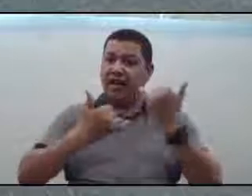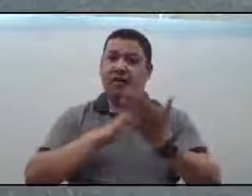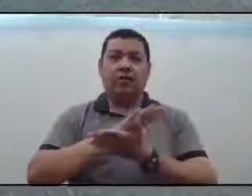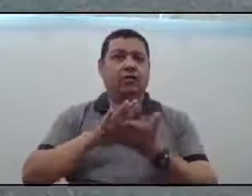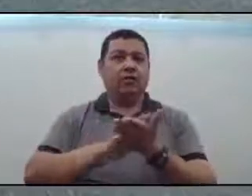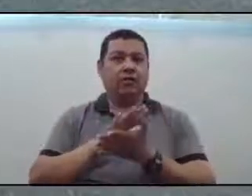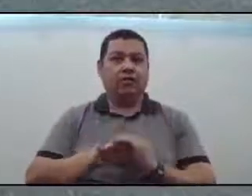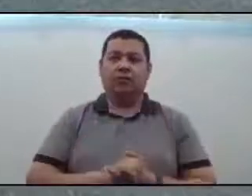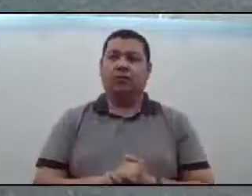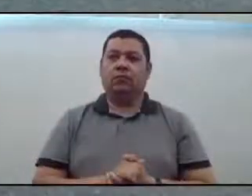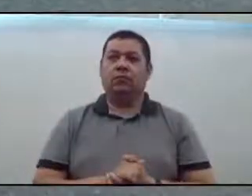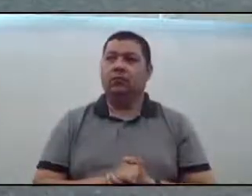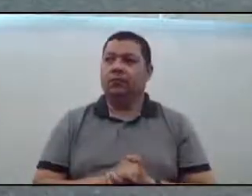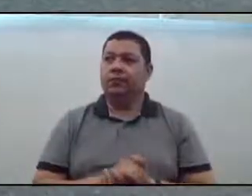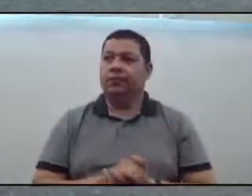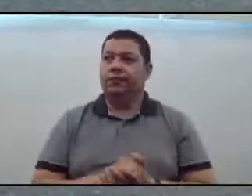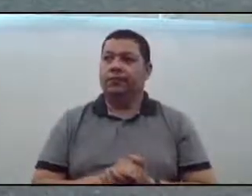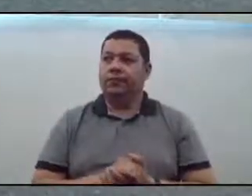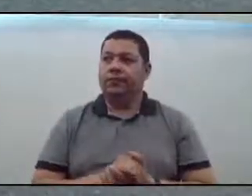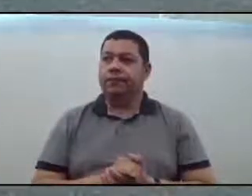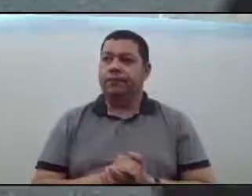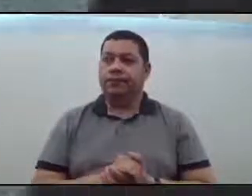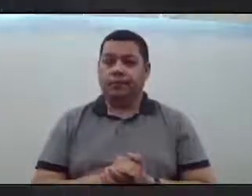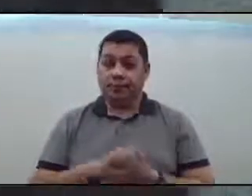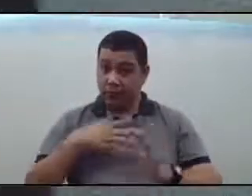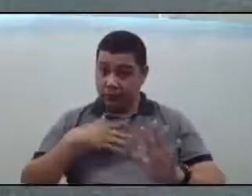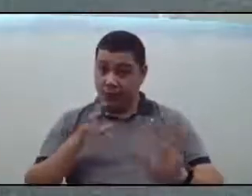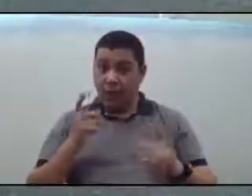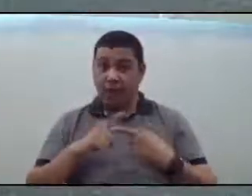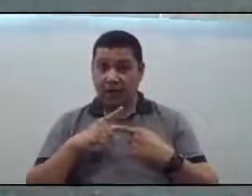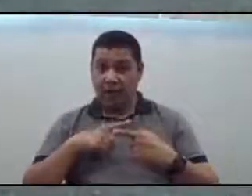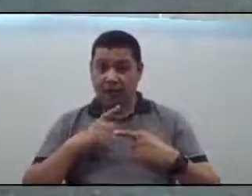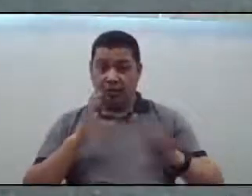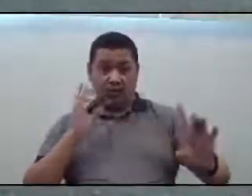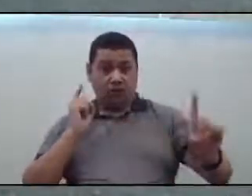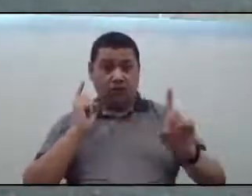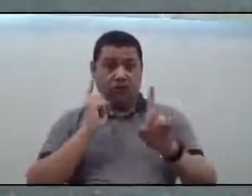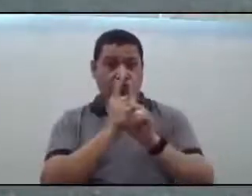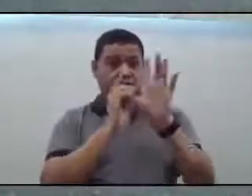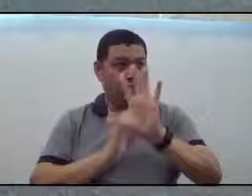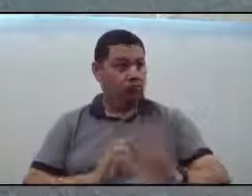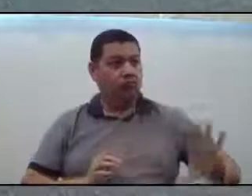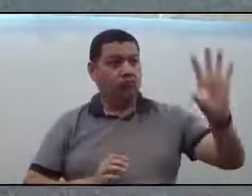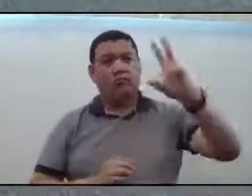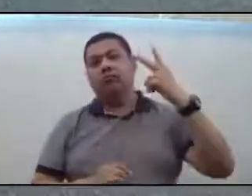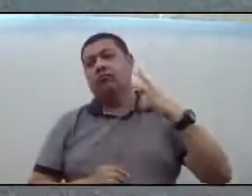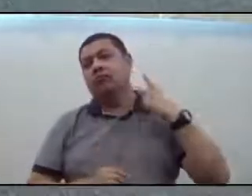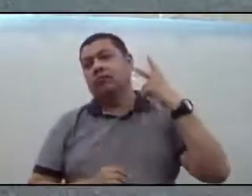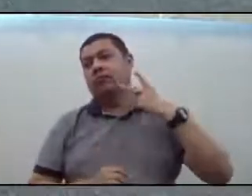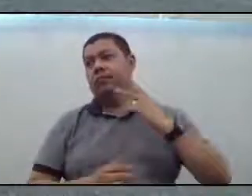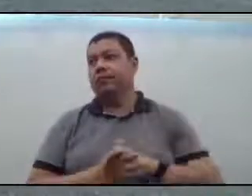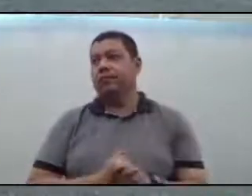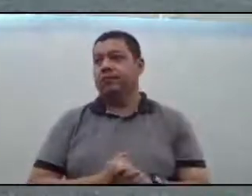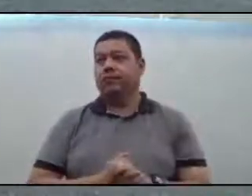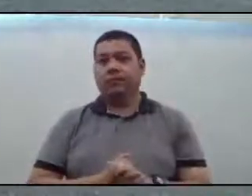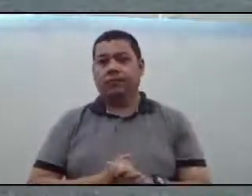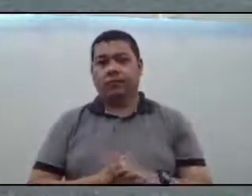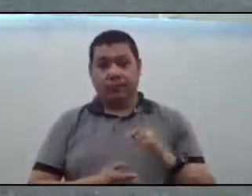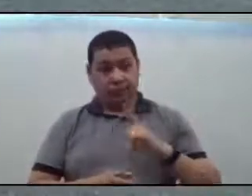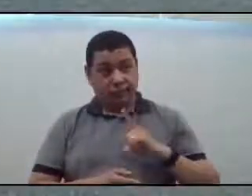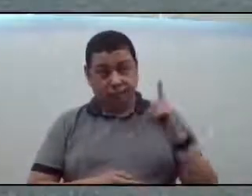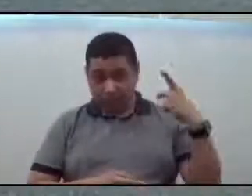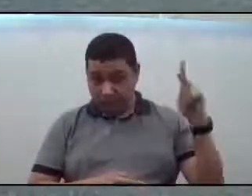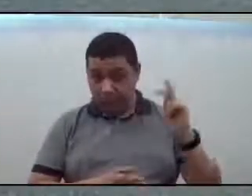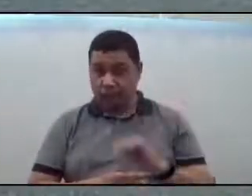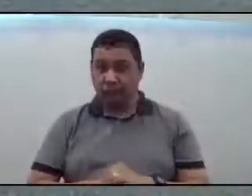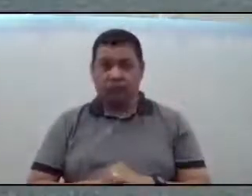atualizar no Encontro Nacional de Vereadores, e lá tinha vereadores